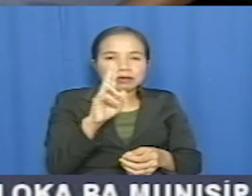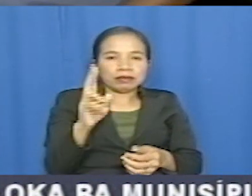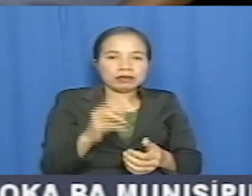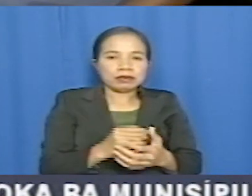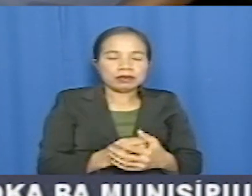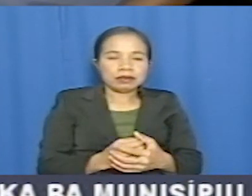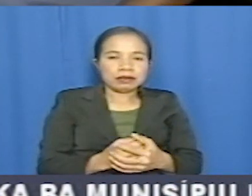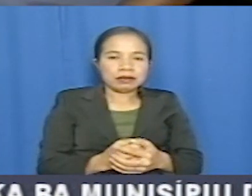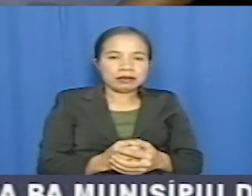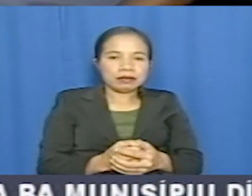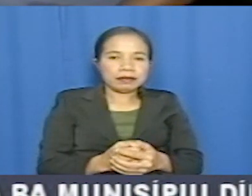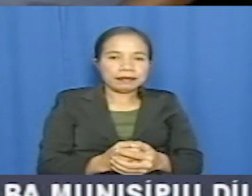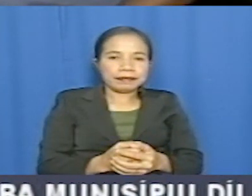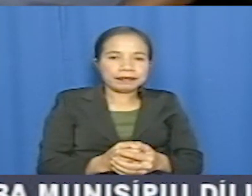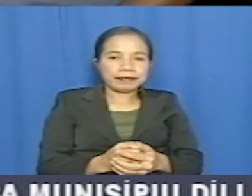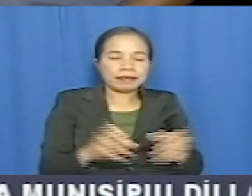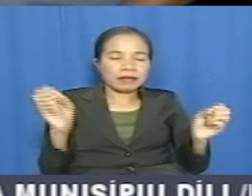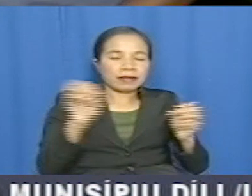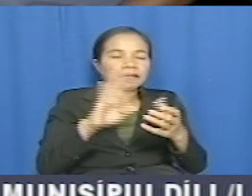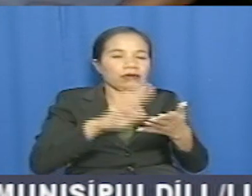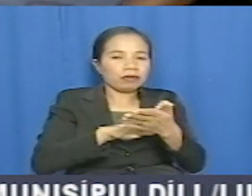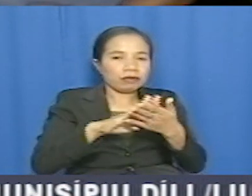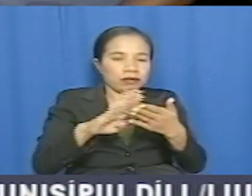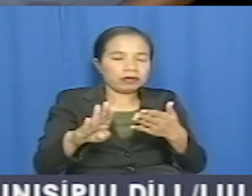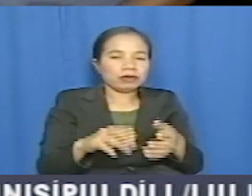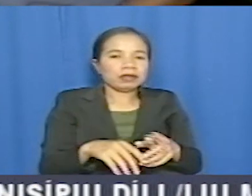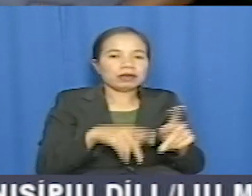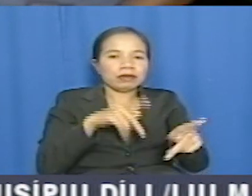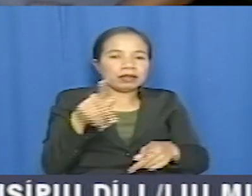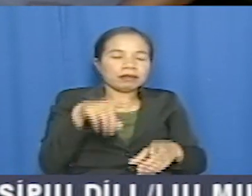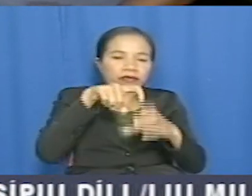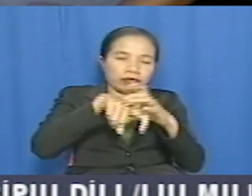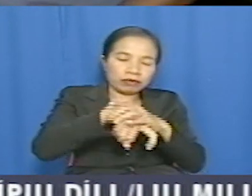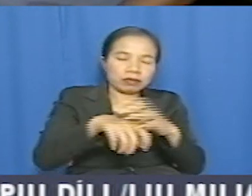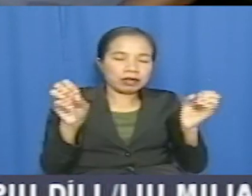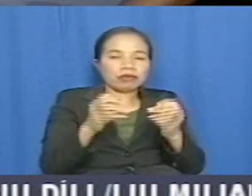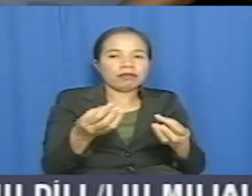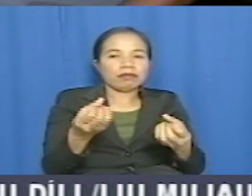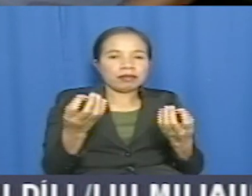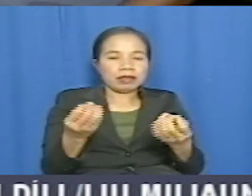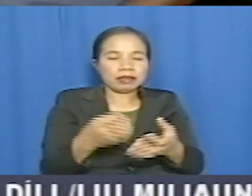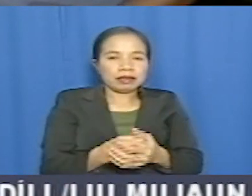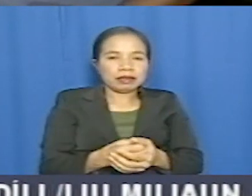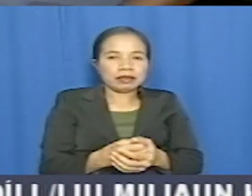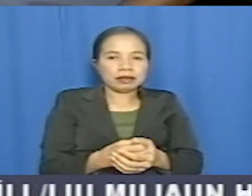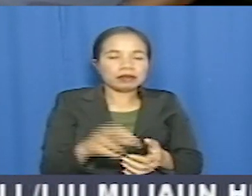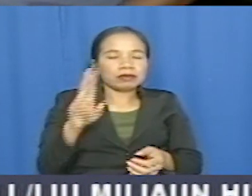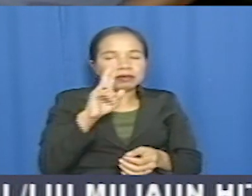bema antiga ladung mos antau si. Hira ema fura mos ladung bara ho teknologi na bema